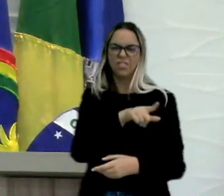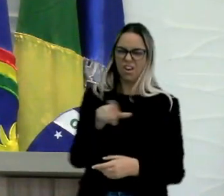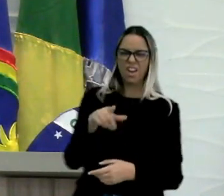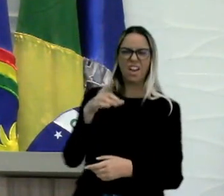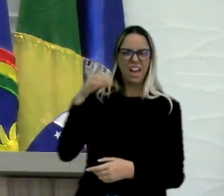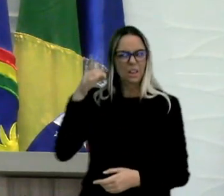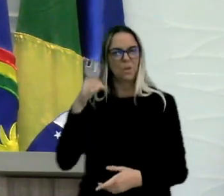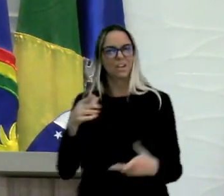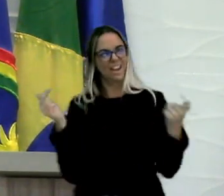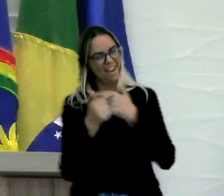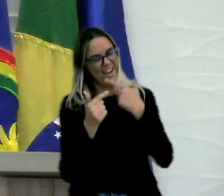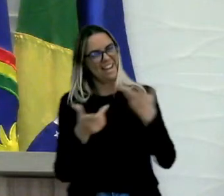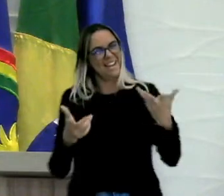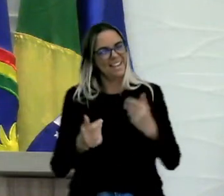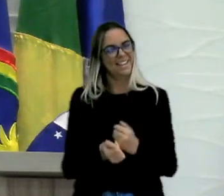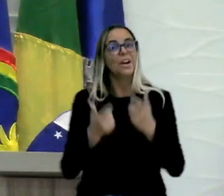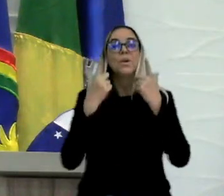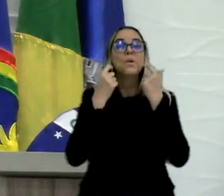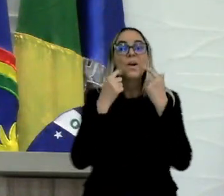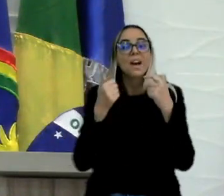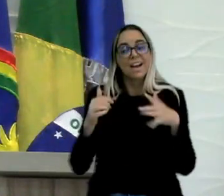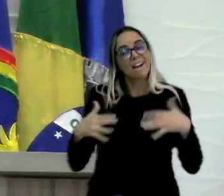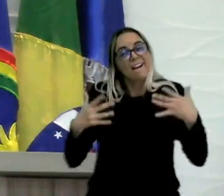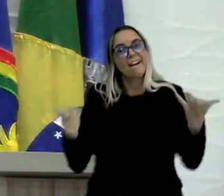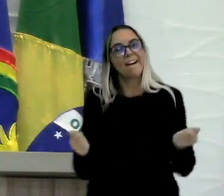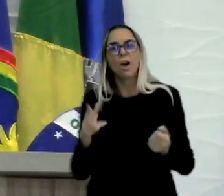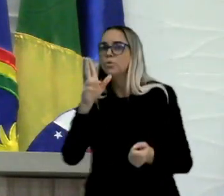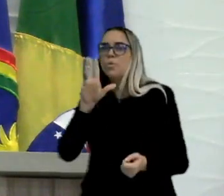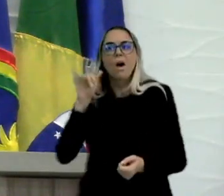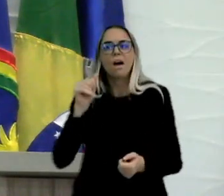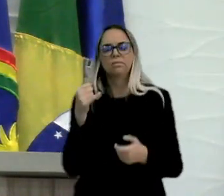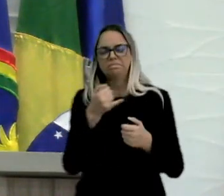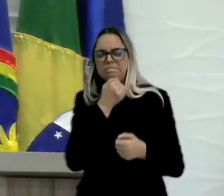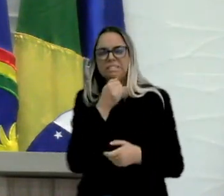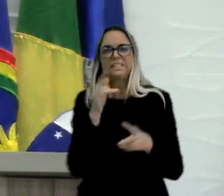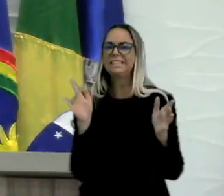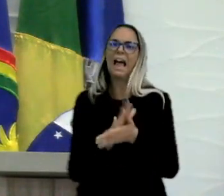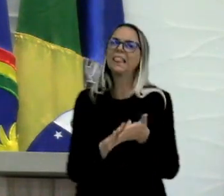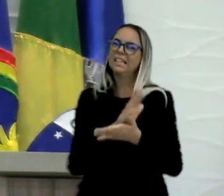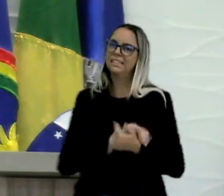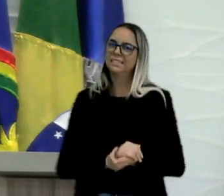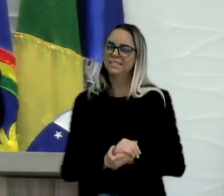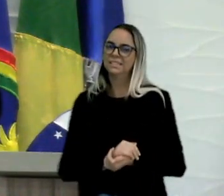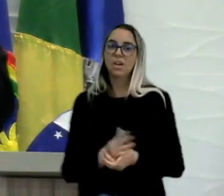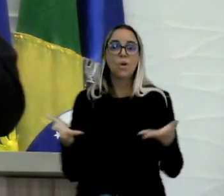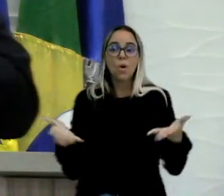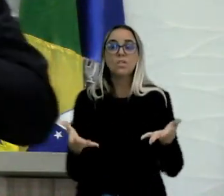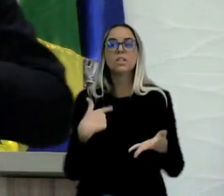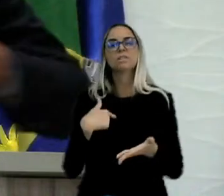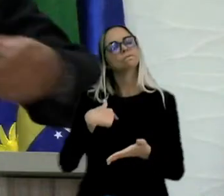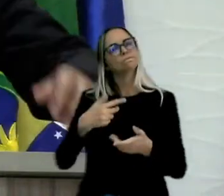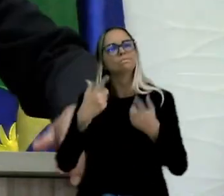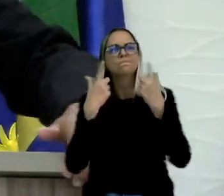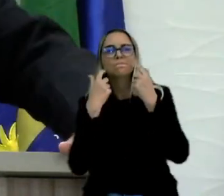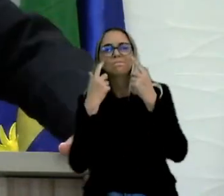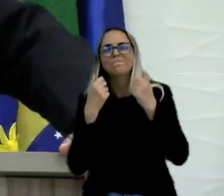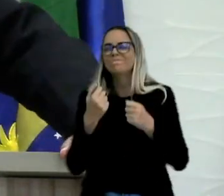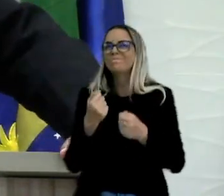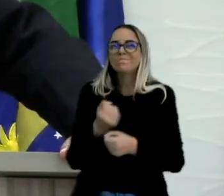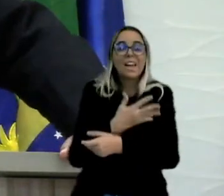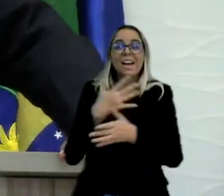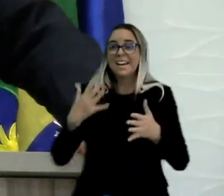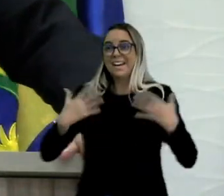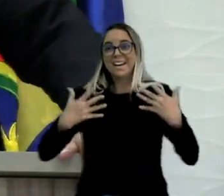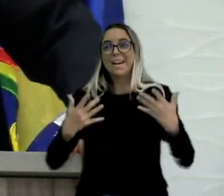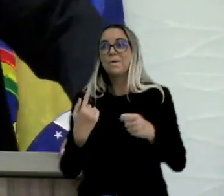doido eu choro de alegria Eu nunca chorei por tristeza de nada eu choro hoje de alegria porque hoje nós temos um